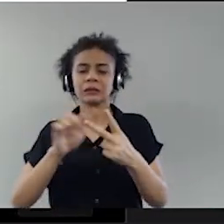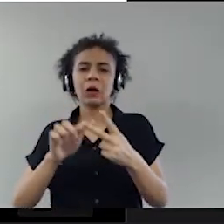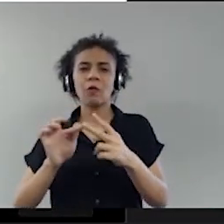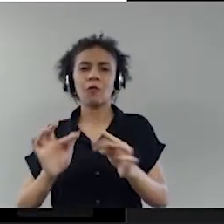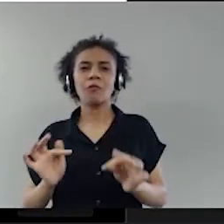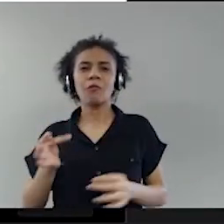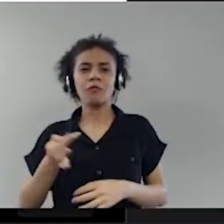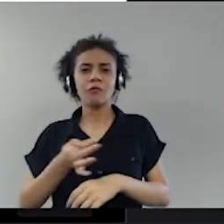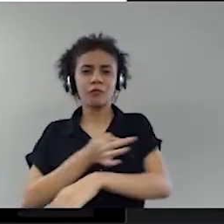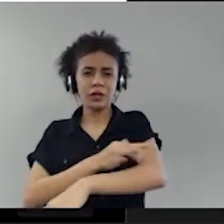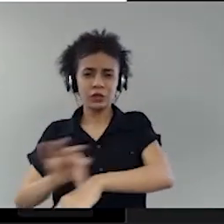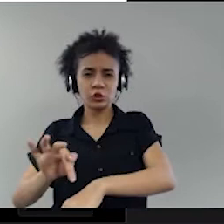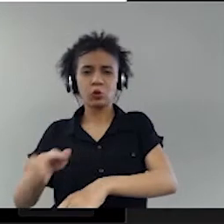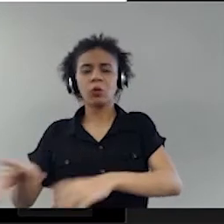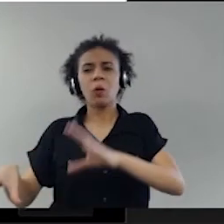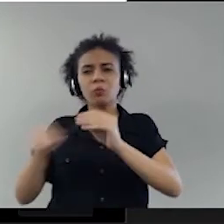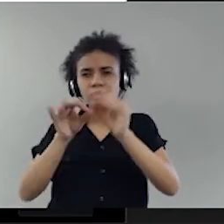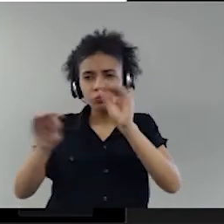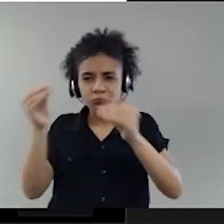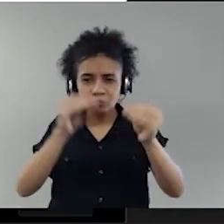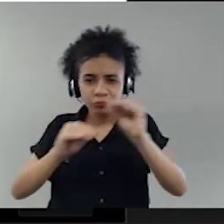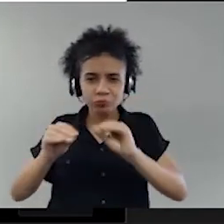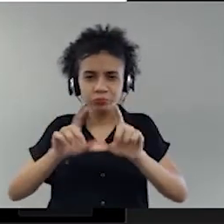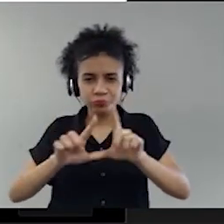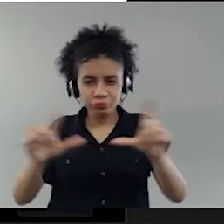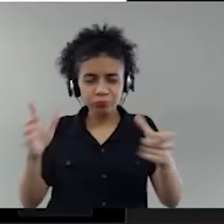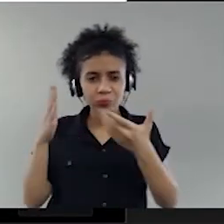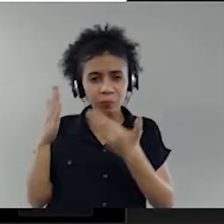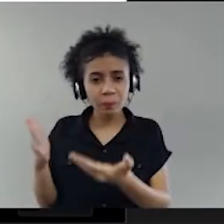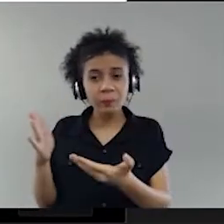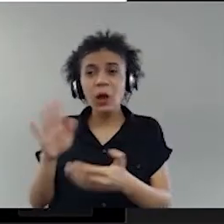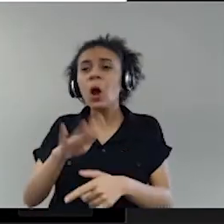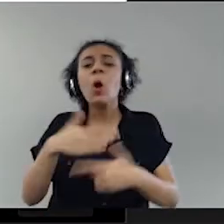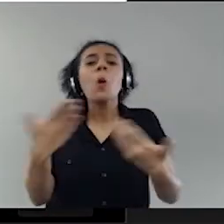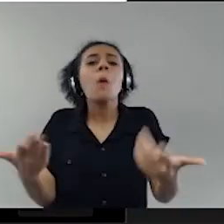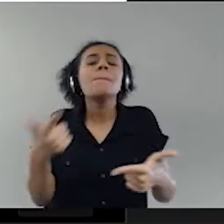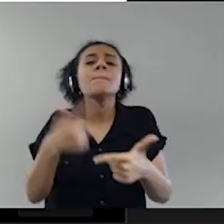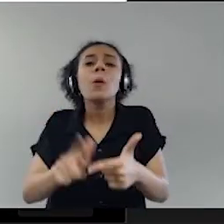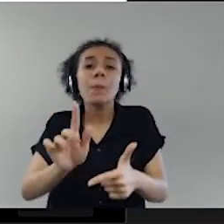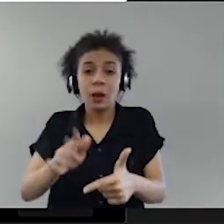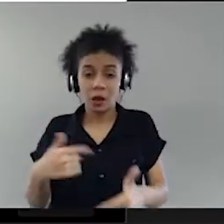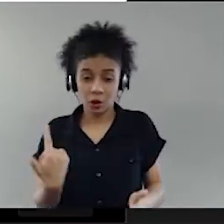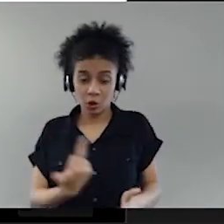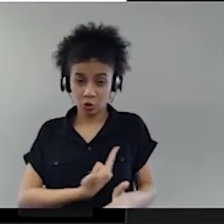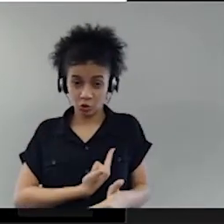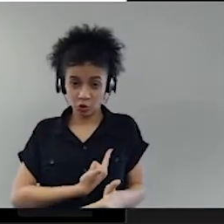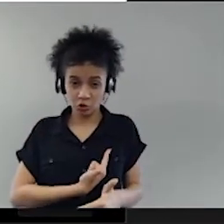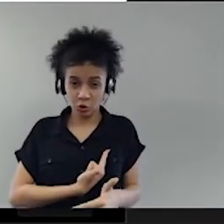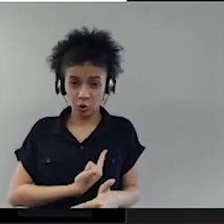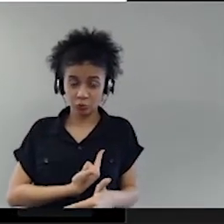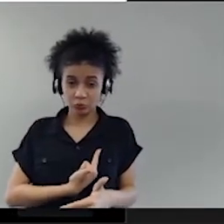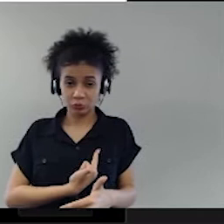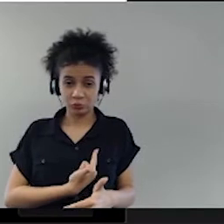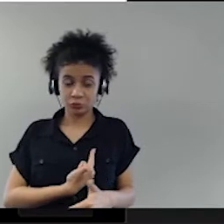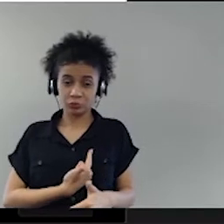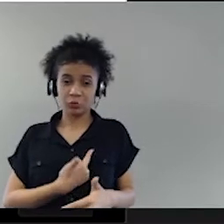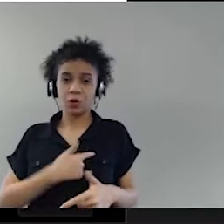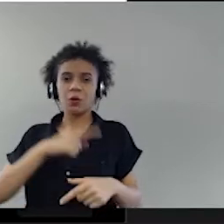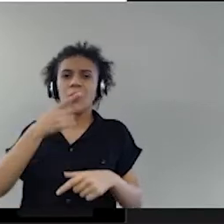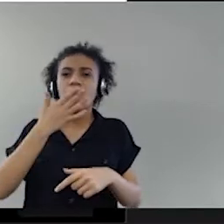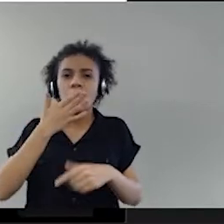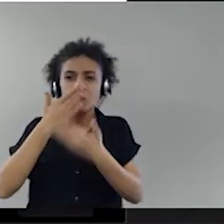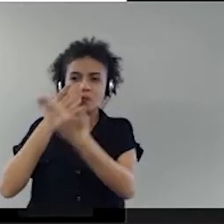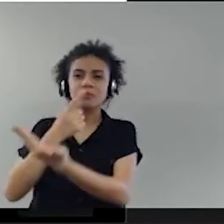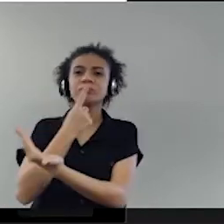gente incrementou ele um pouco aqui. E qual é o problema? A nossa curva